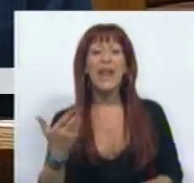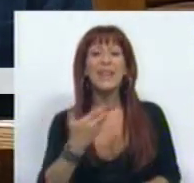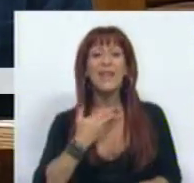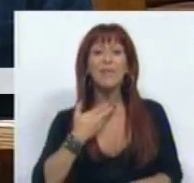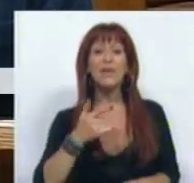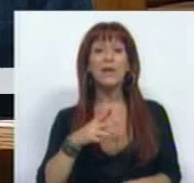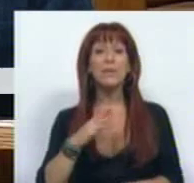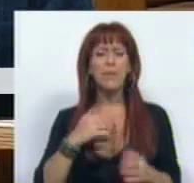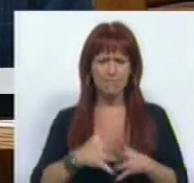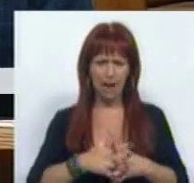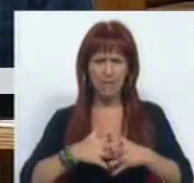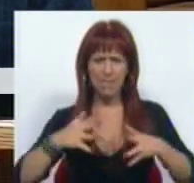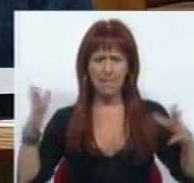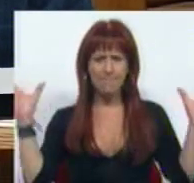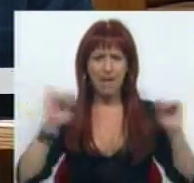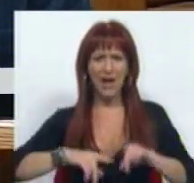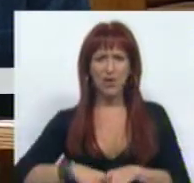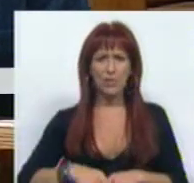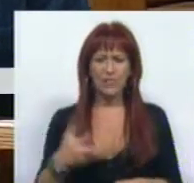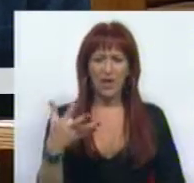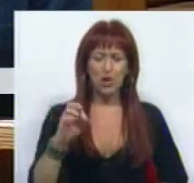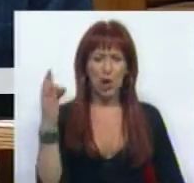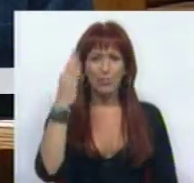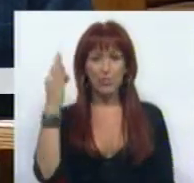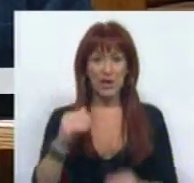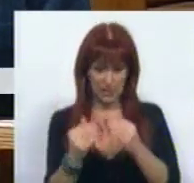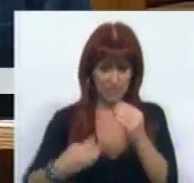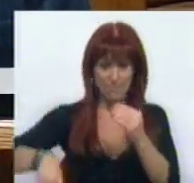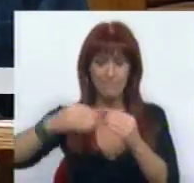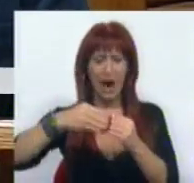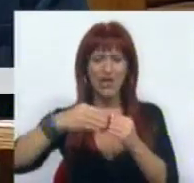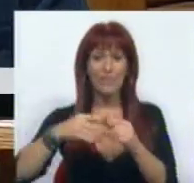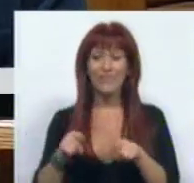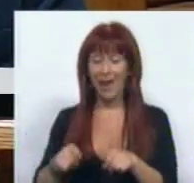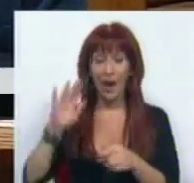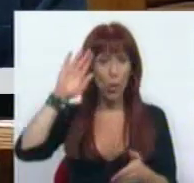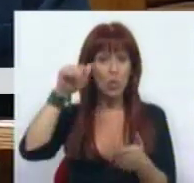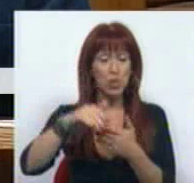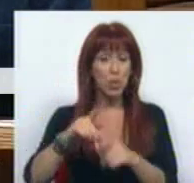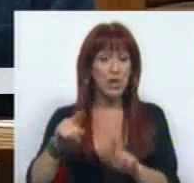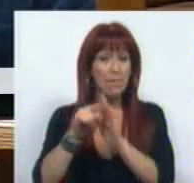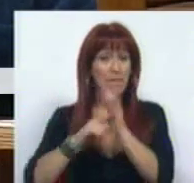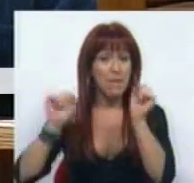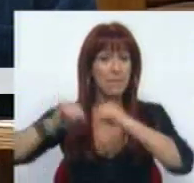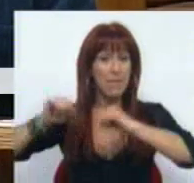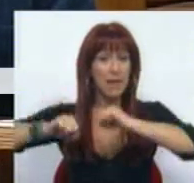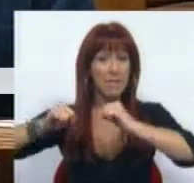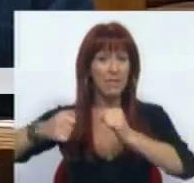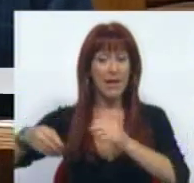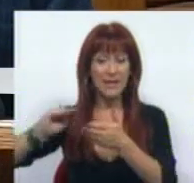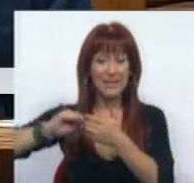dívida mais aumentou, mais 18 pontos percentuais. É este o resultado do memorando assinado com a